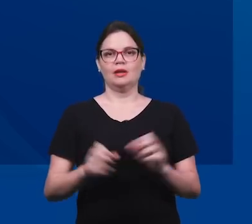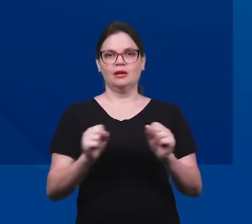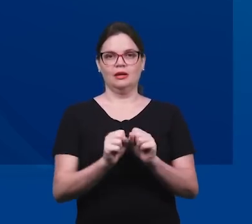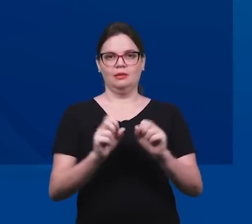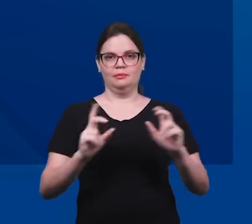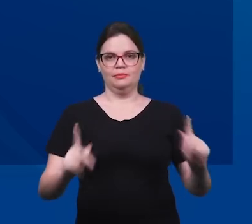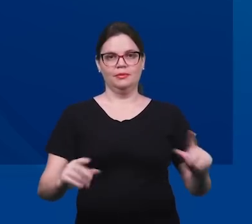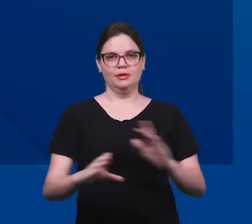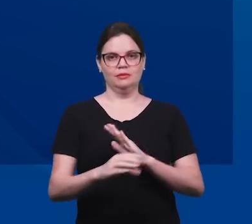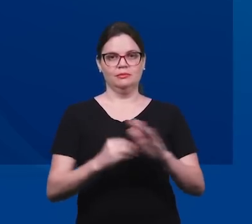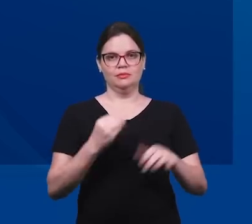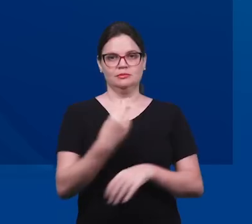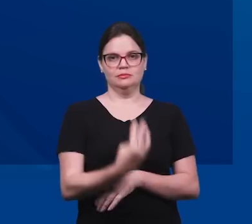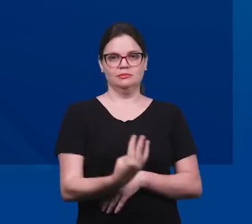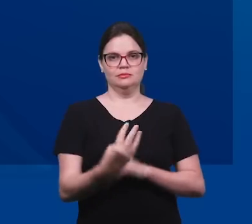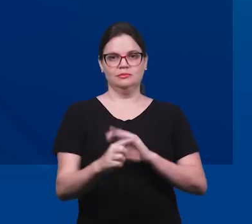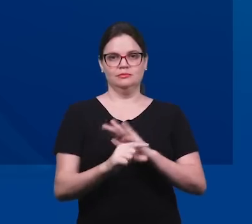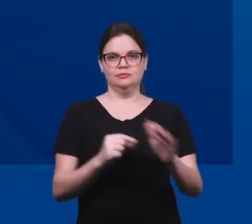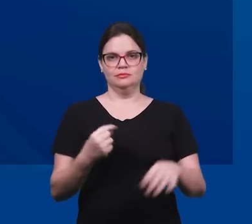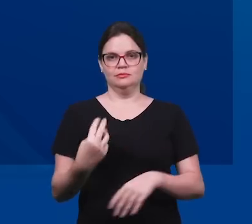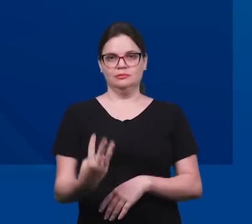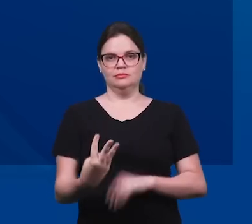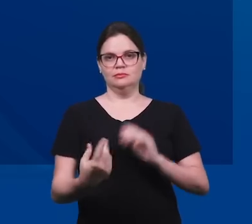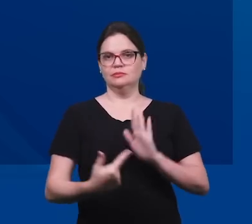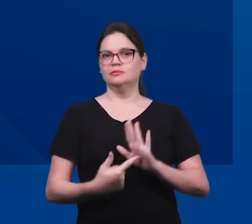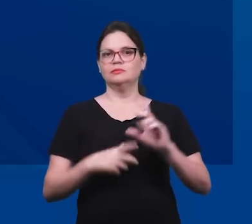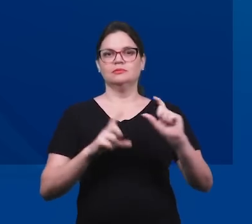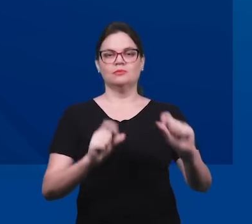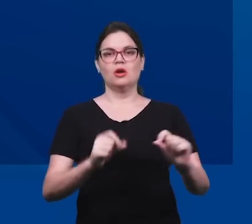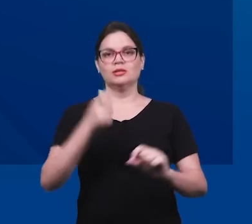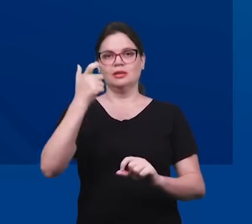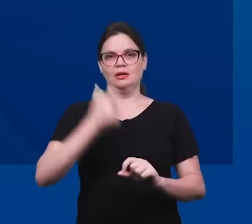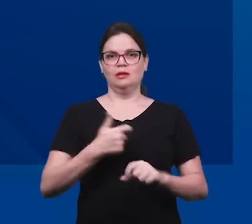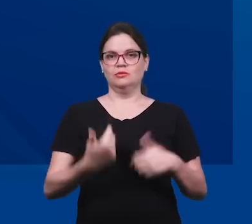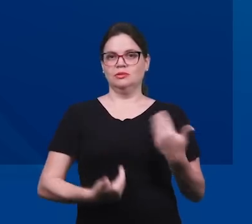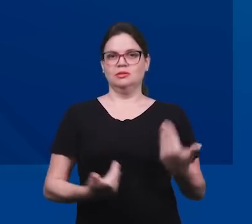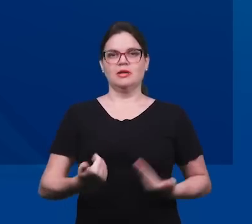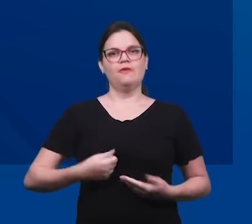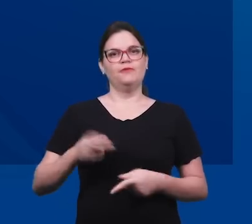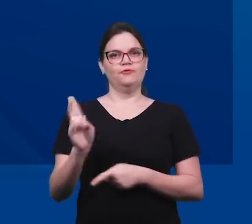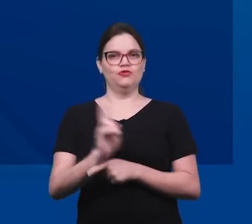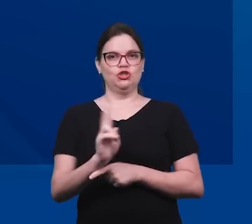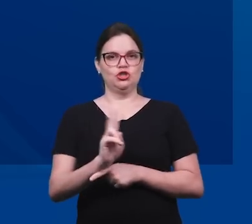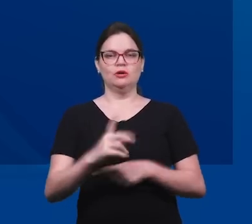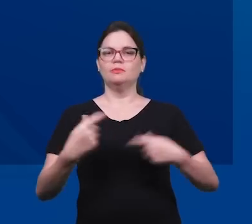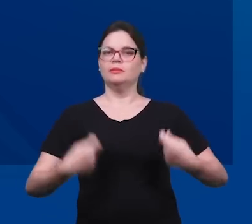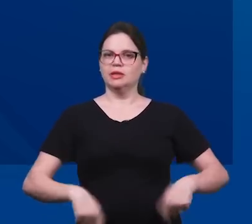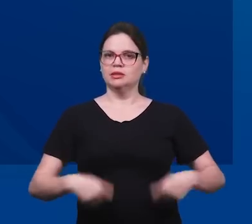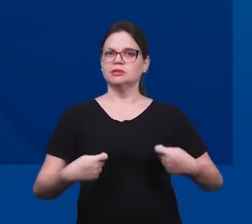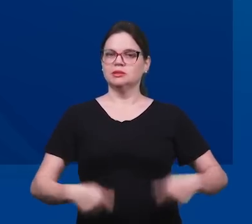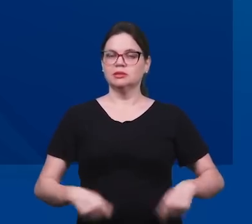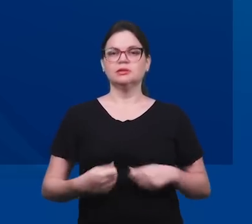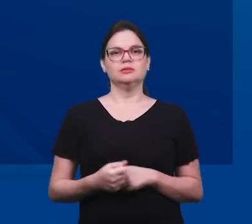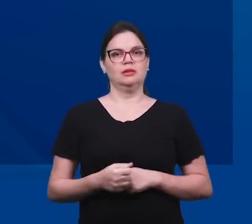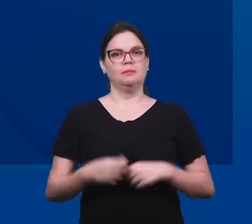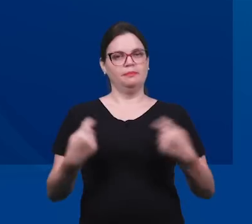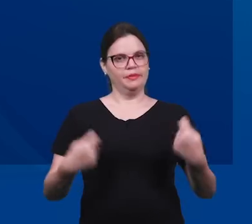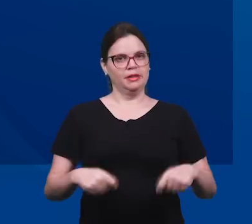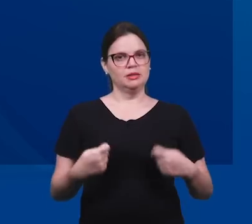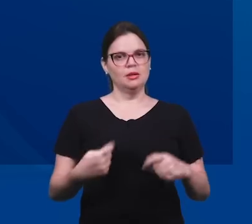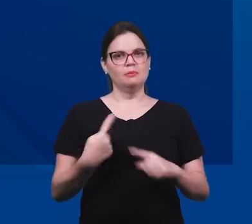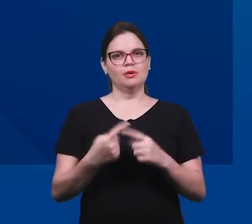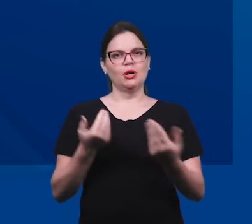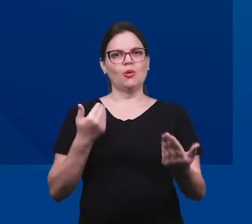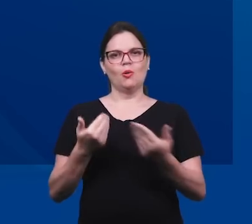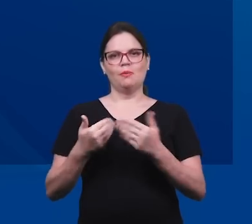Apocalipse 3:3, fala acerca da vigilância que o servo do Senhor deve ter nesta última hora. Nós podemos nos comparar com